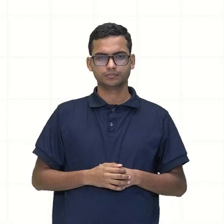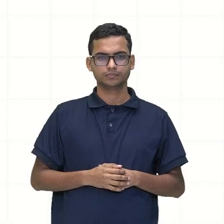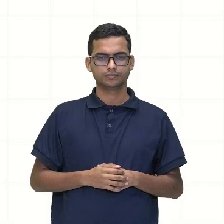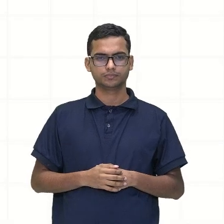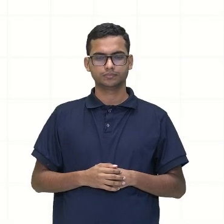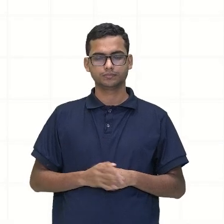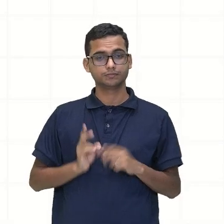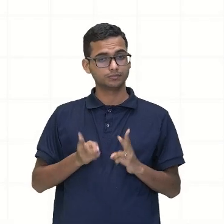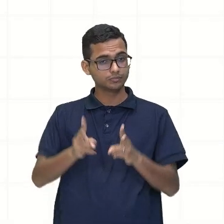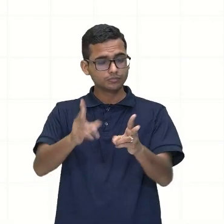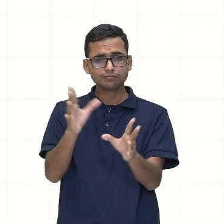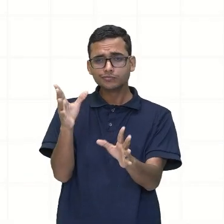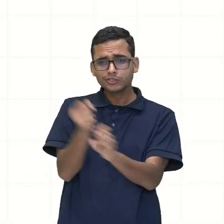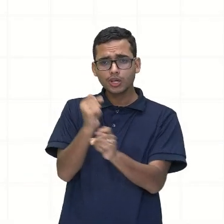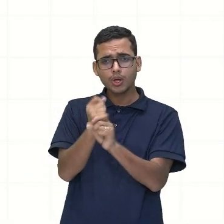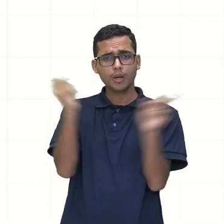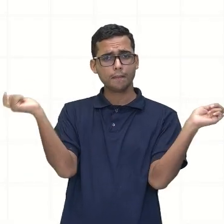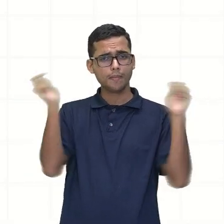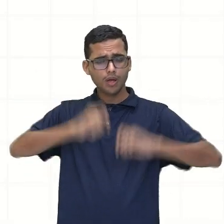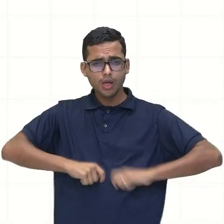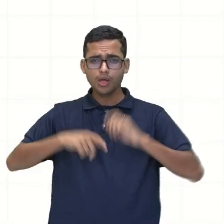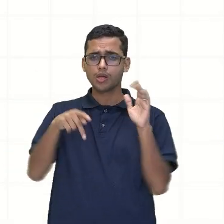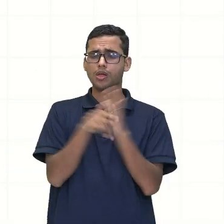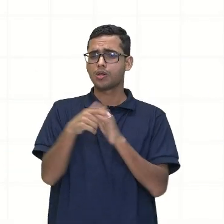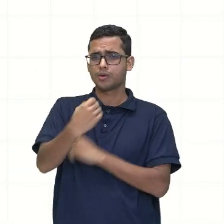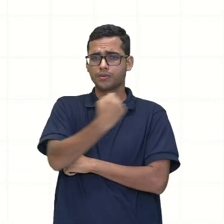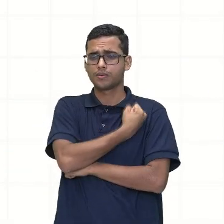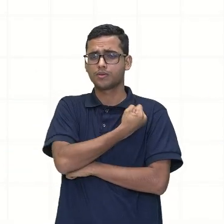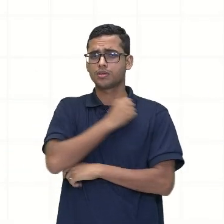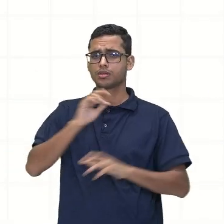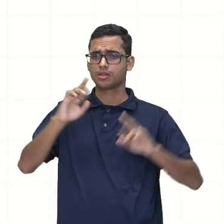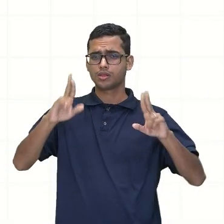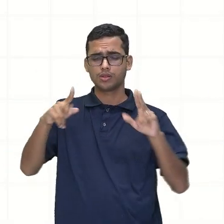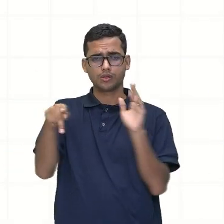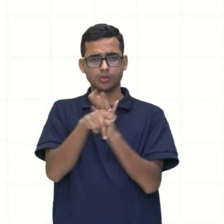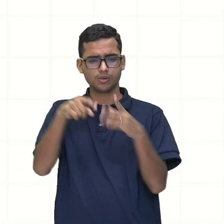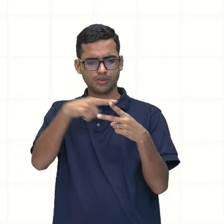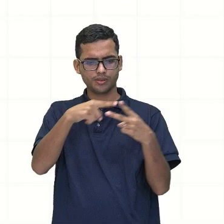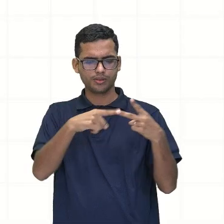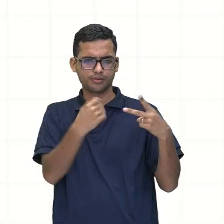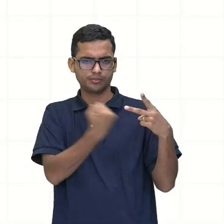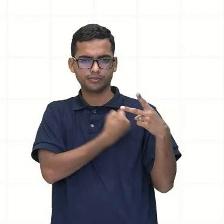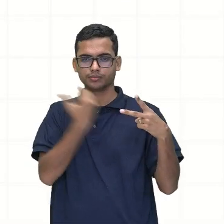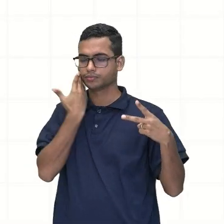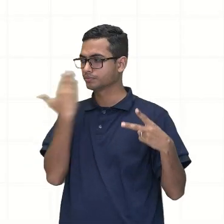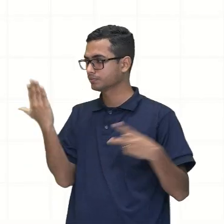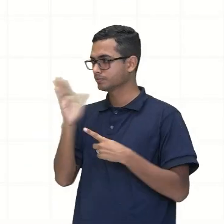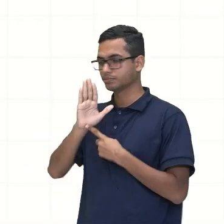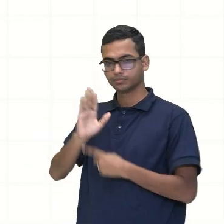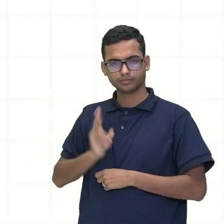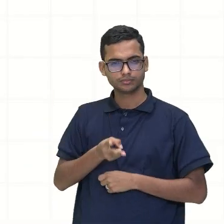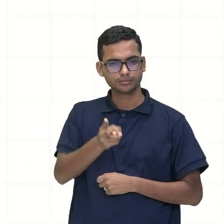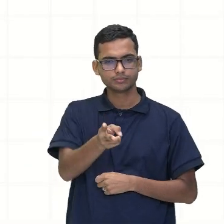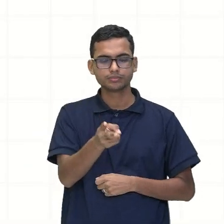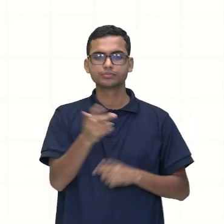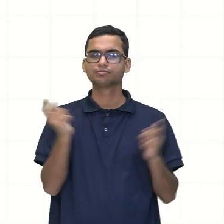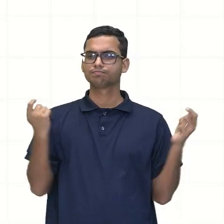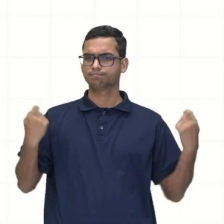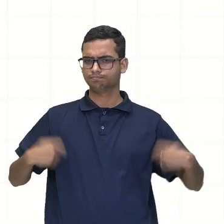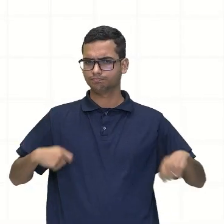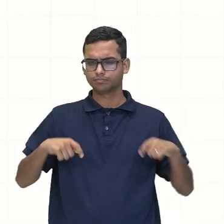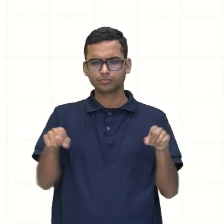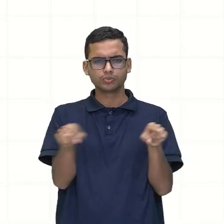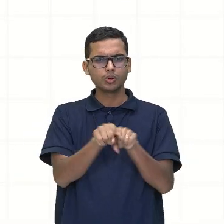sempre podemos calcular a diferença entre dois números, mesmo quando precisamos subtrair o